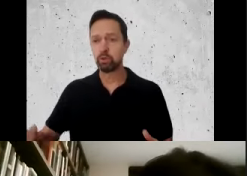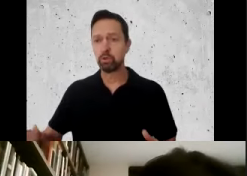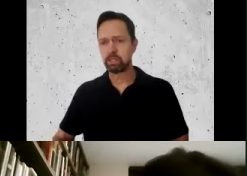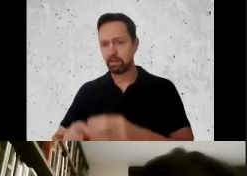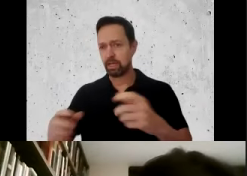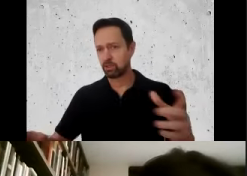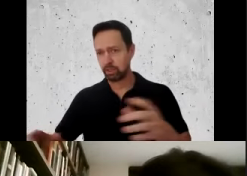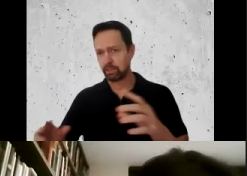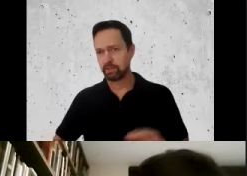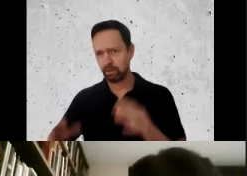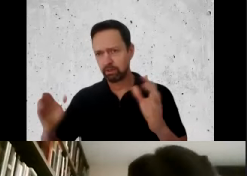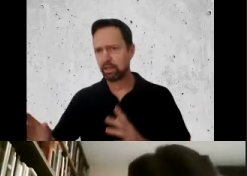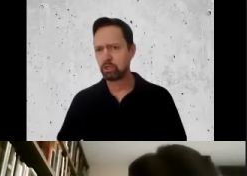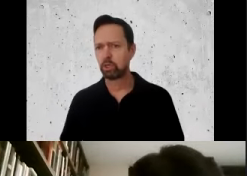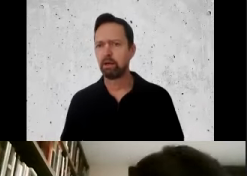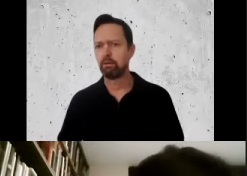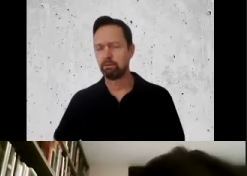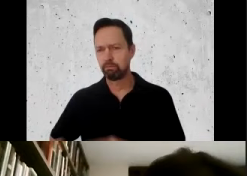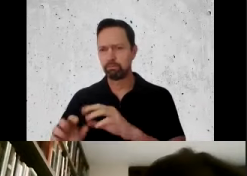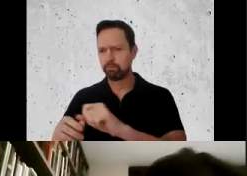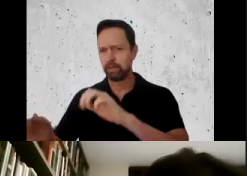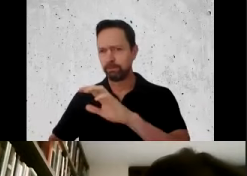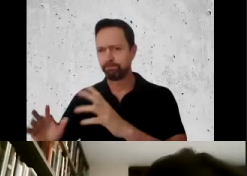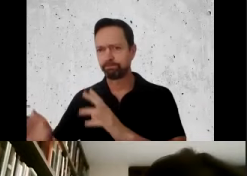Mas tem vários outros, tem várias outras, eu vou até mencionar